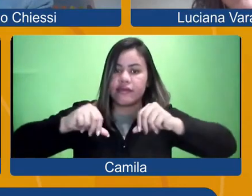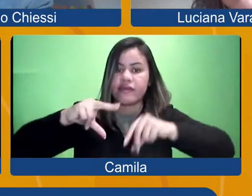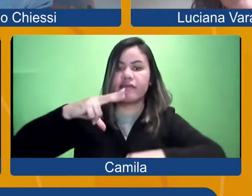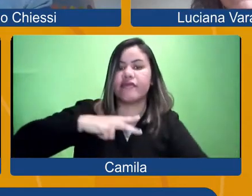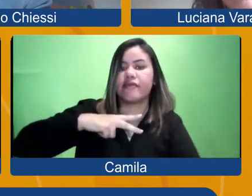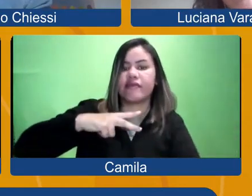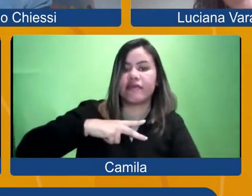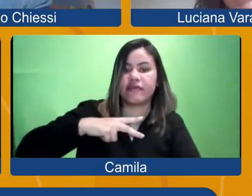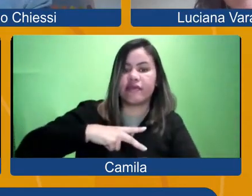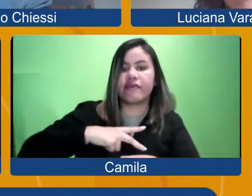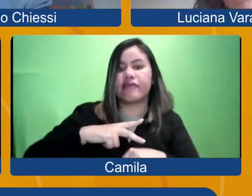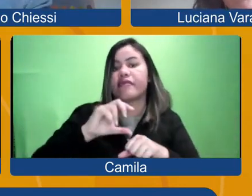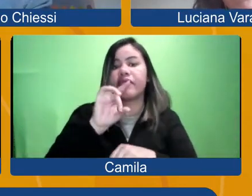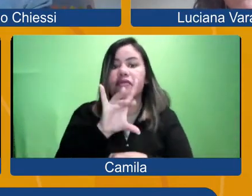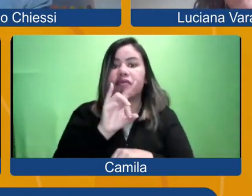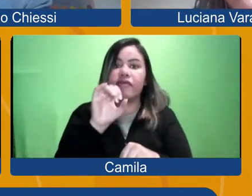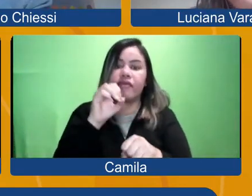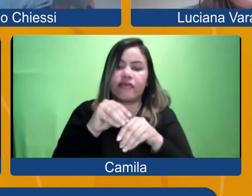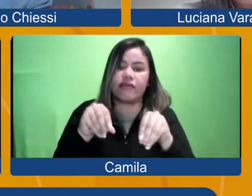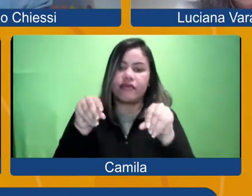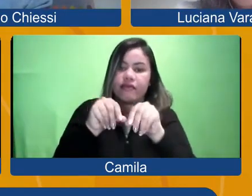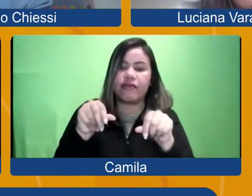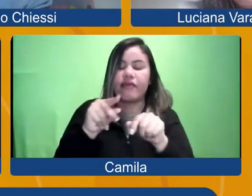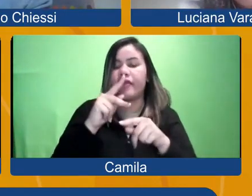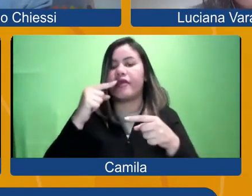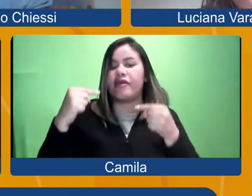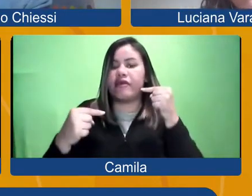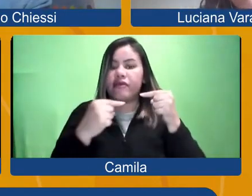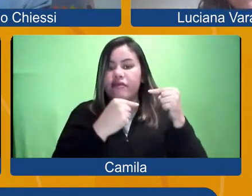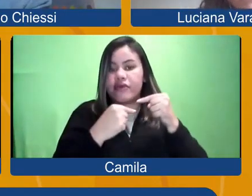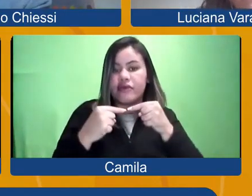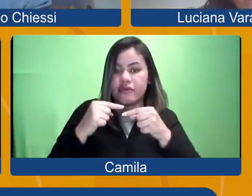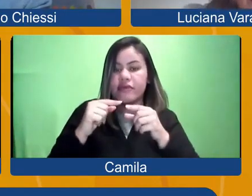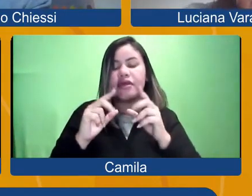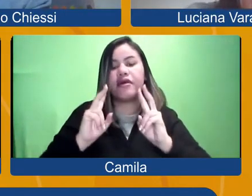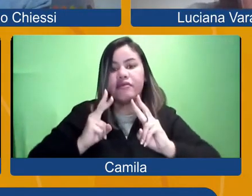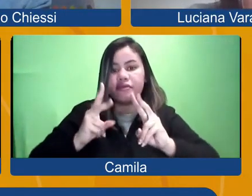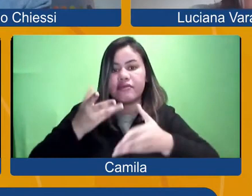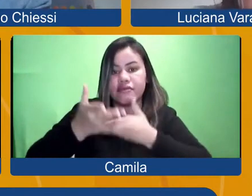terra pública, a gente já resolve uma boa parte do problema, né?